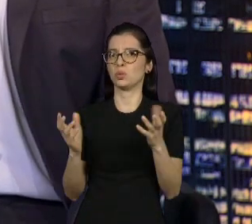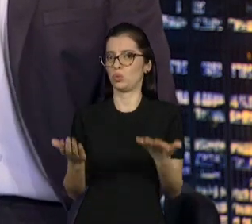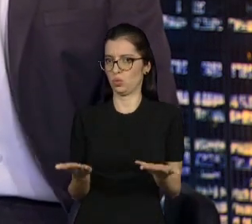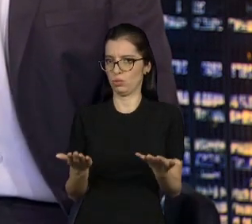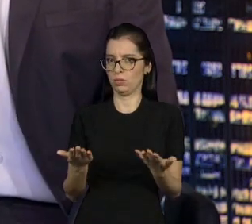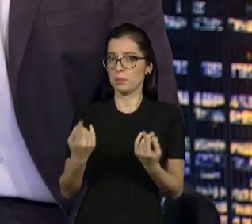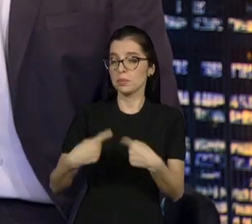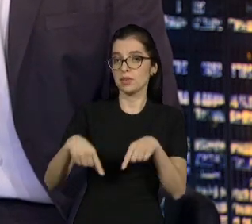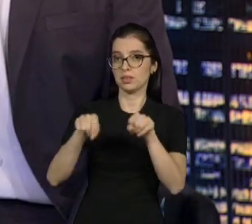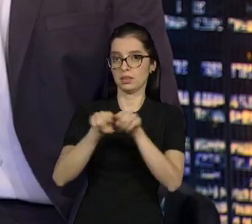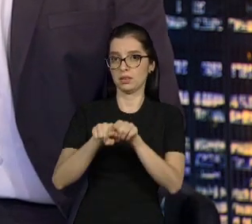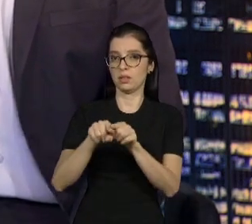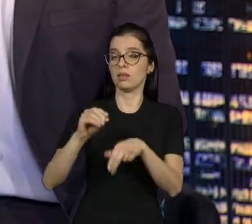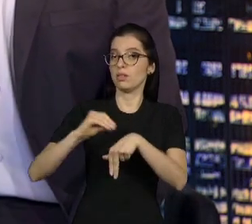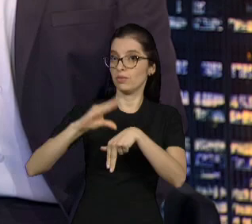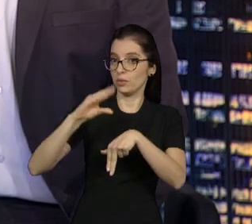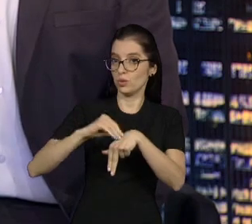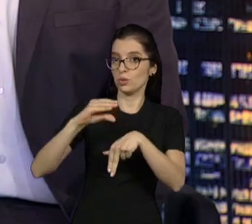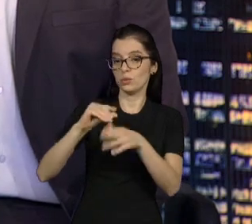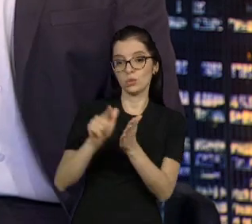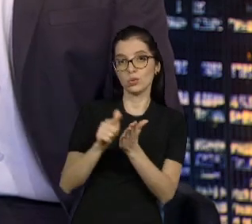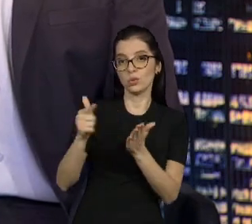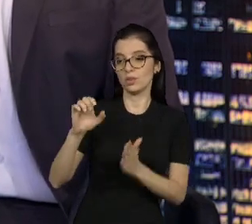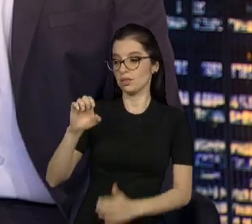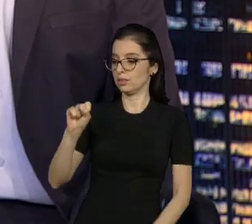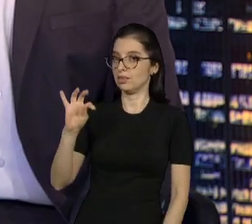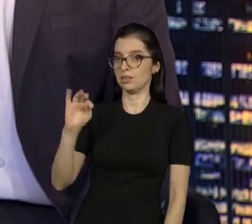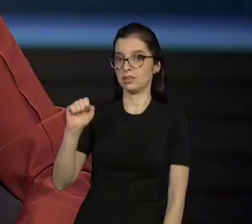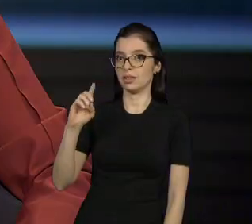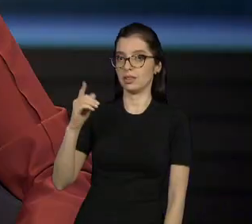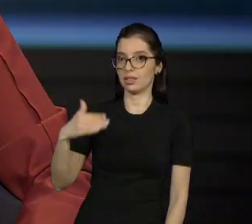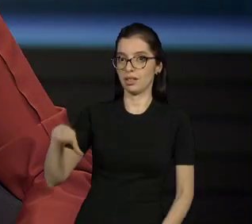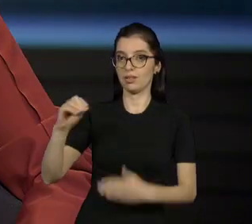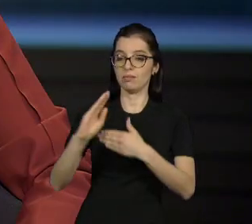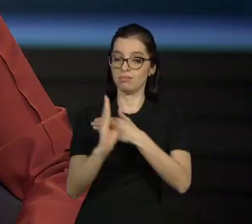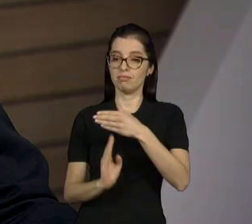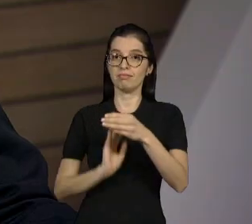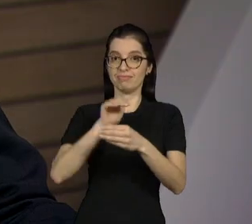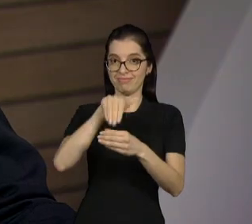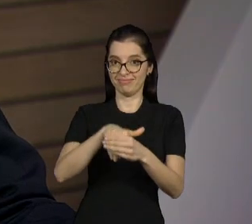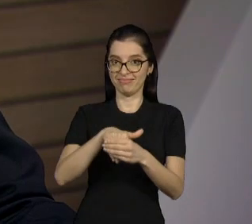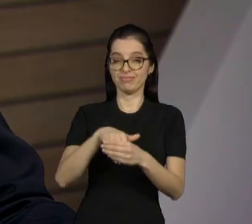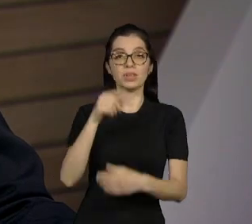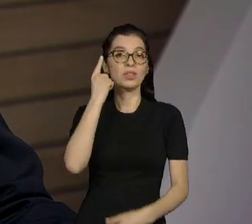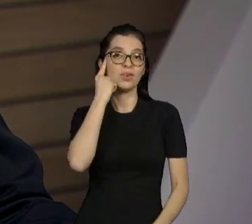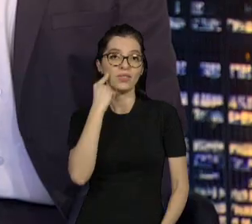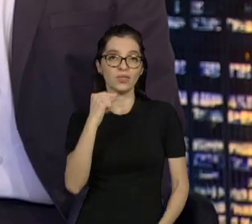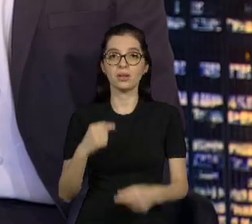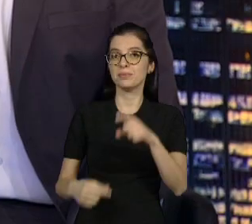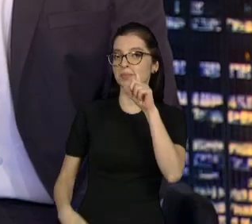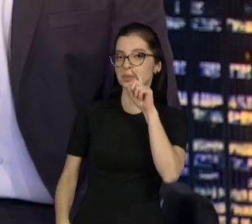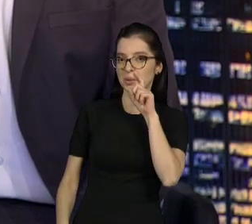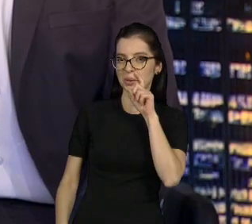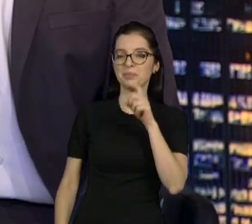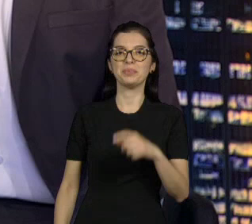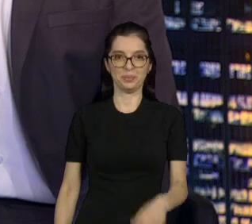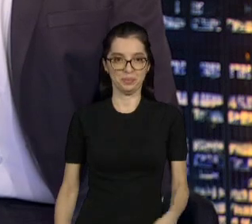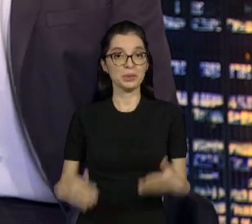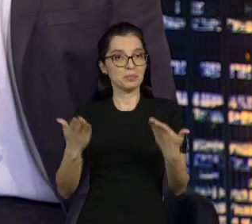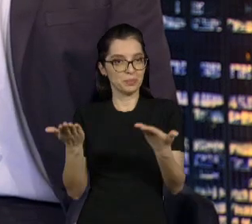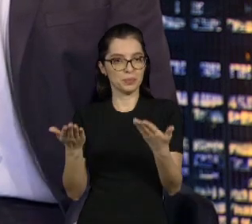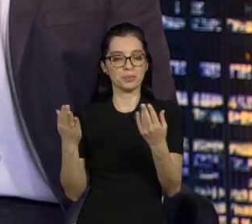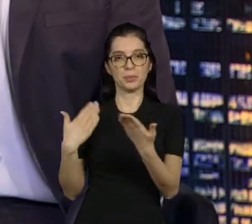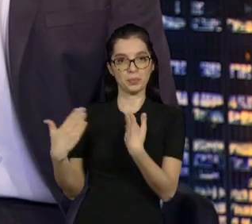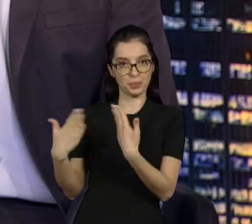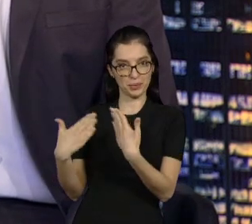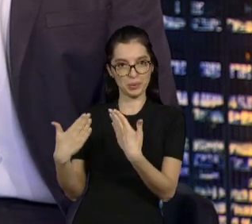TV Cultura com o Estadão. Comigo, mais uma vez, os jornalistas Vera Magalhães e Tiago Dantas, que vão analisar também a nova rodada